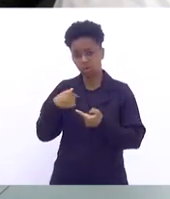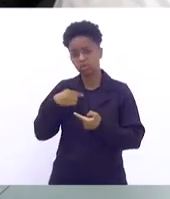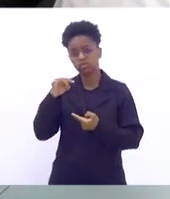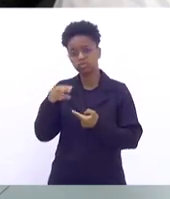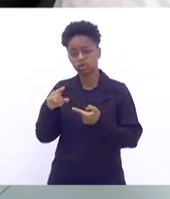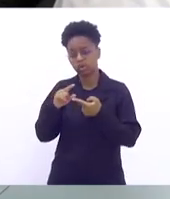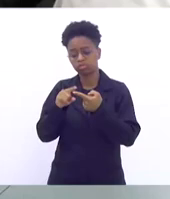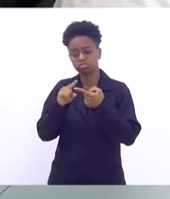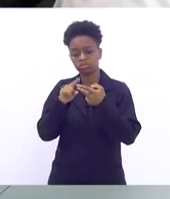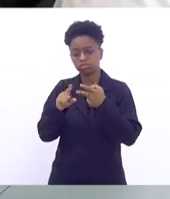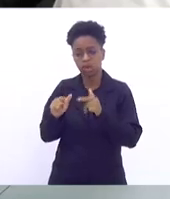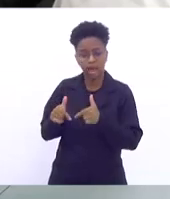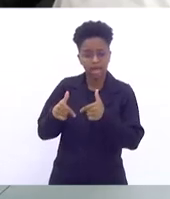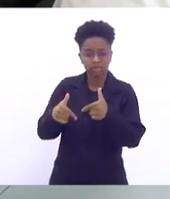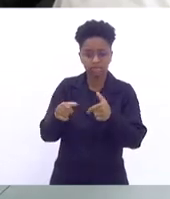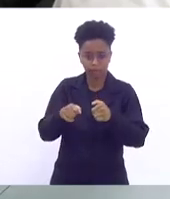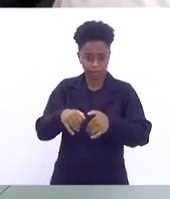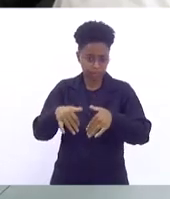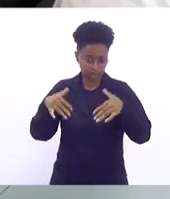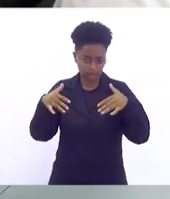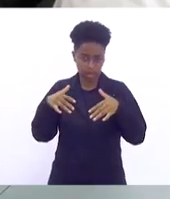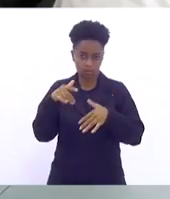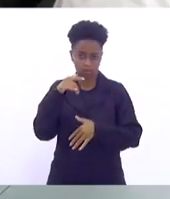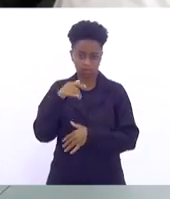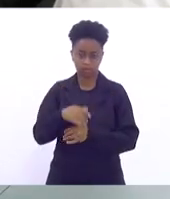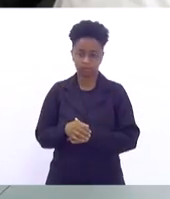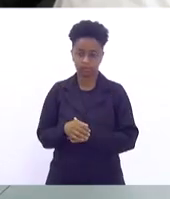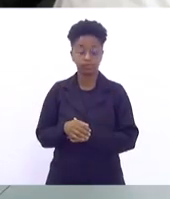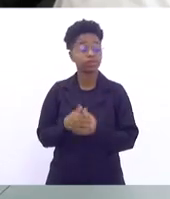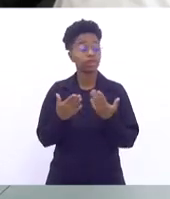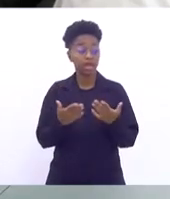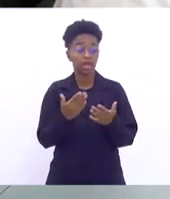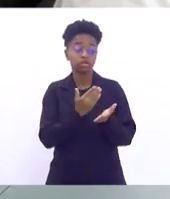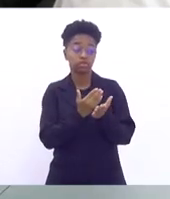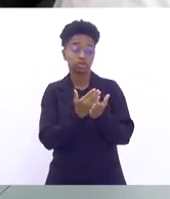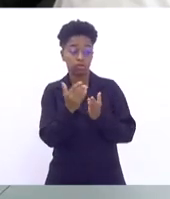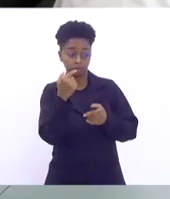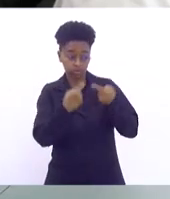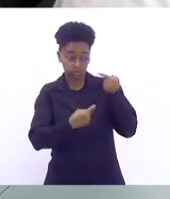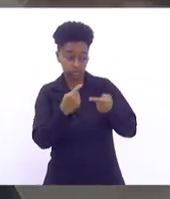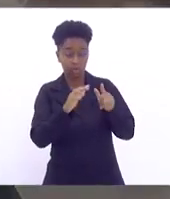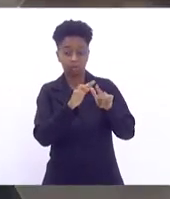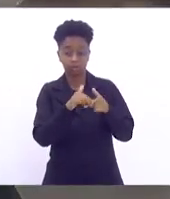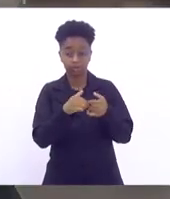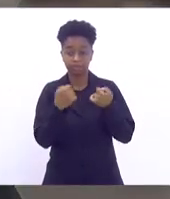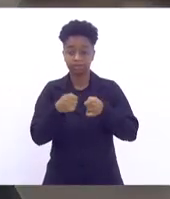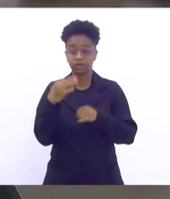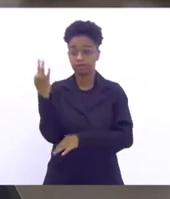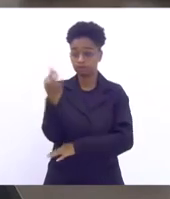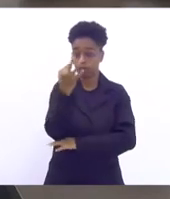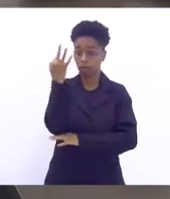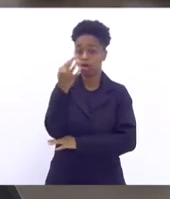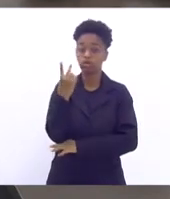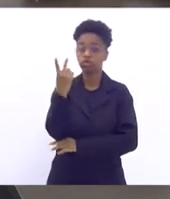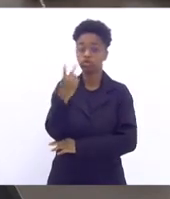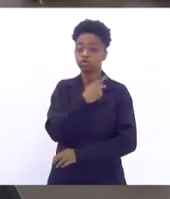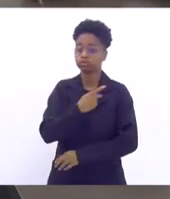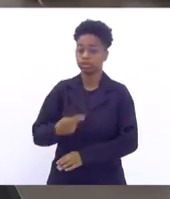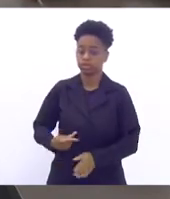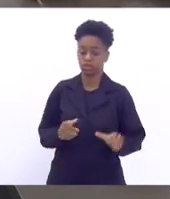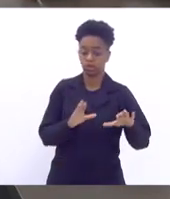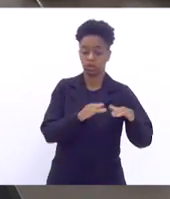suas né no plenário Deputado Serafim a discussão começou com a formalização por dois presidentes de comissão